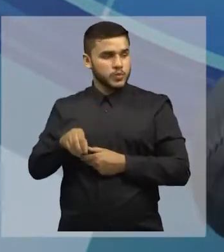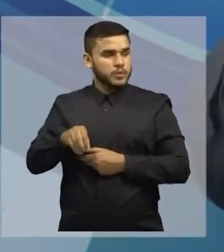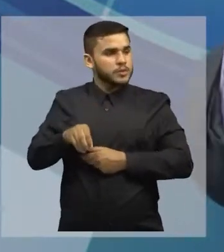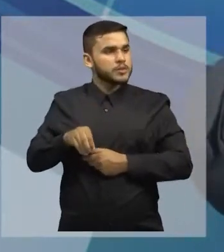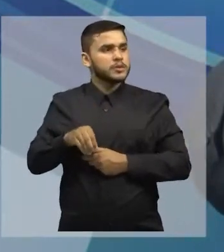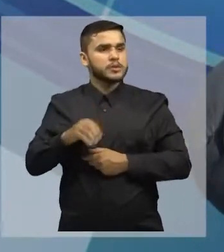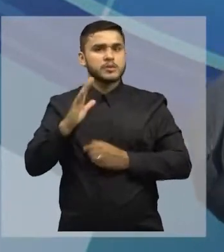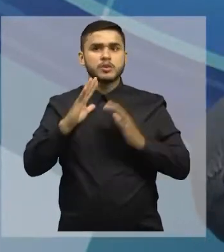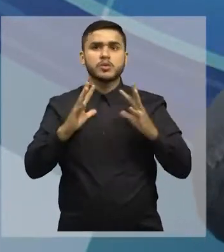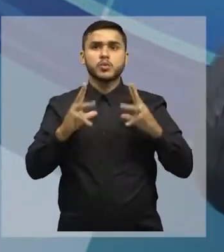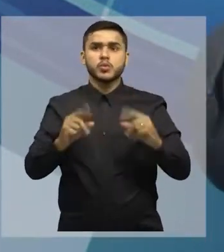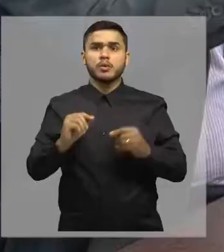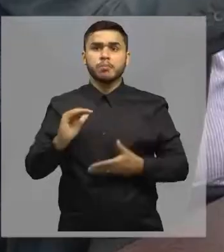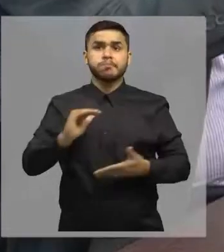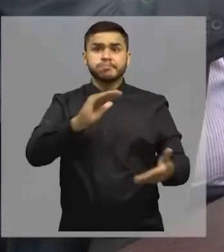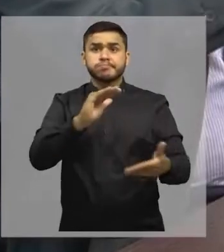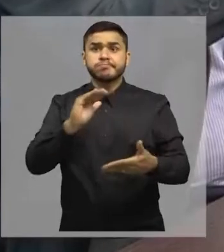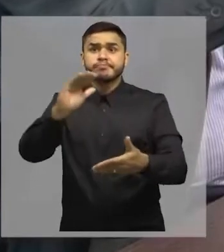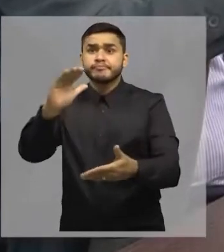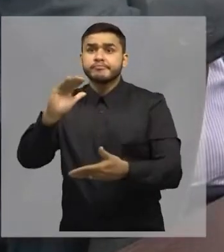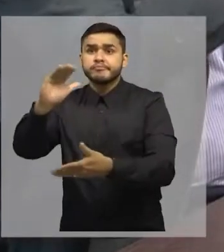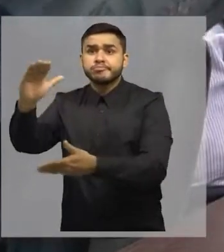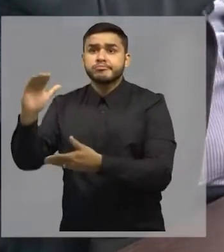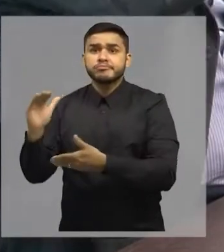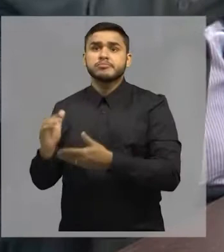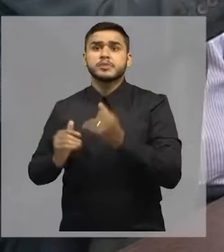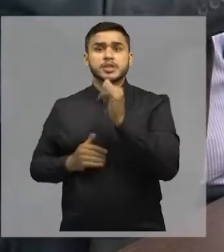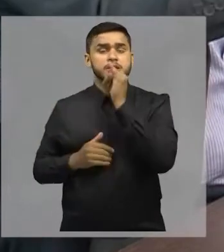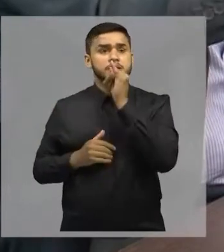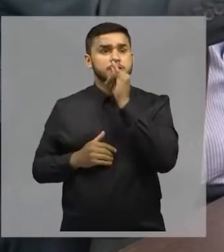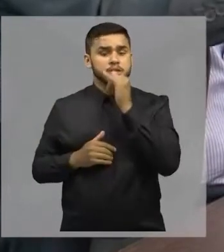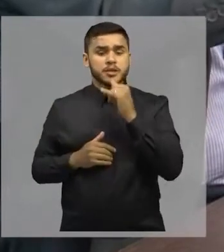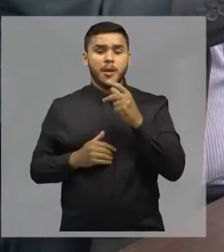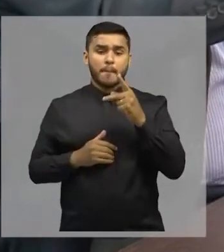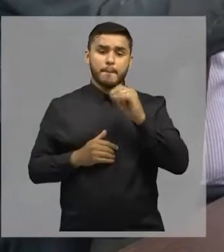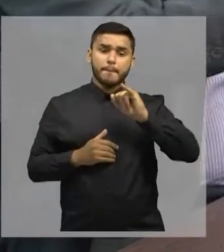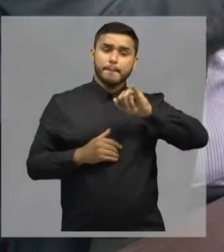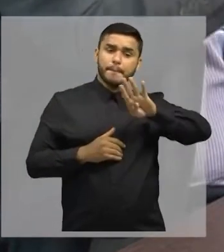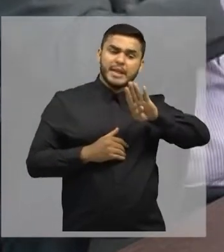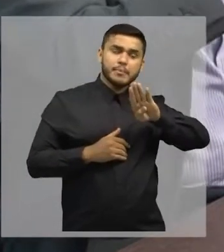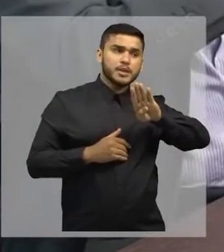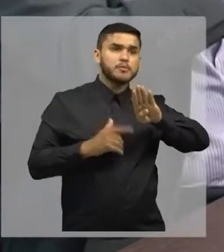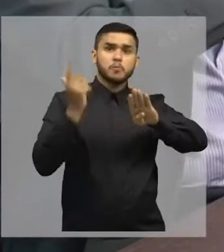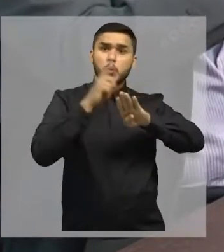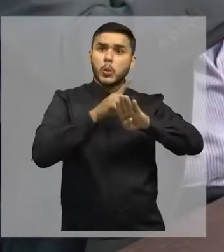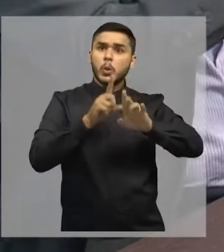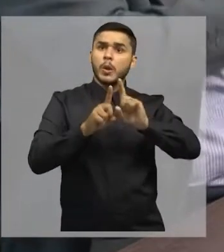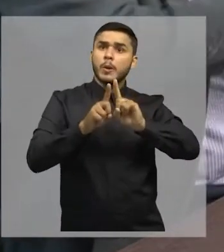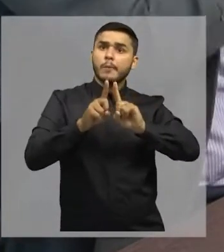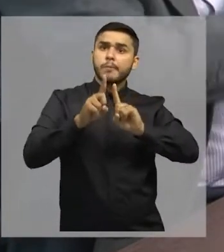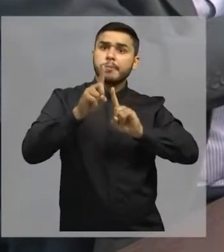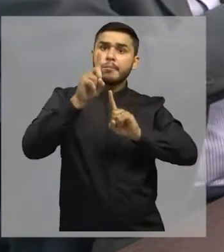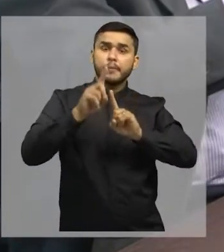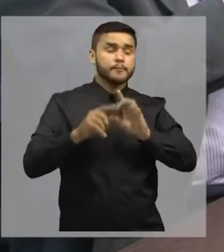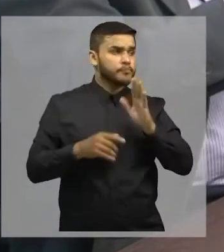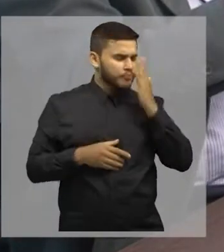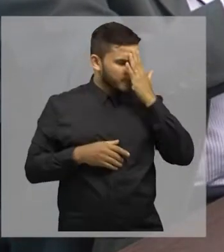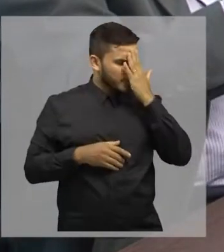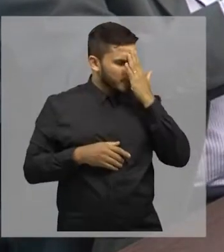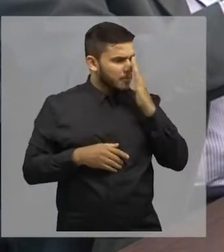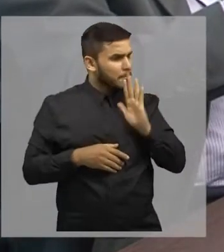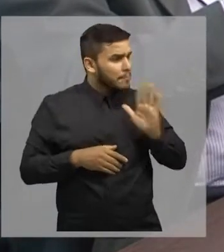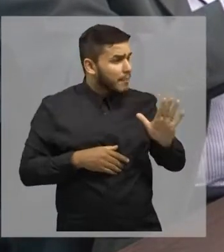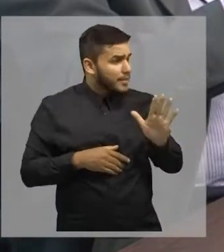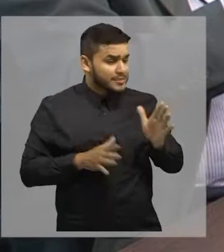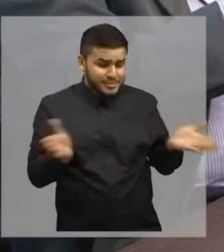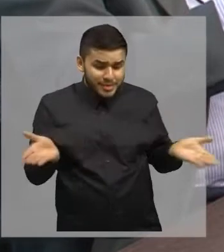nossa indústria tem tido uma participação na composição do PIB bem destacada. O que nós tivemos recentemente é que isso